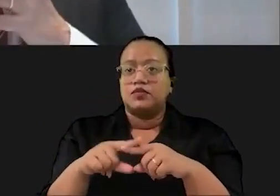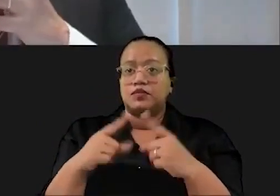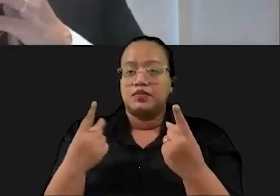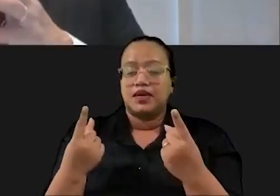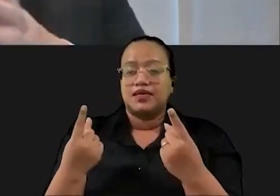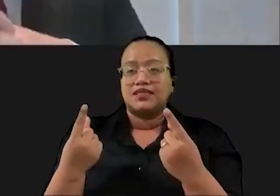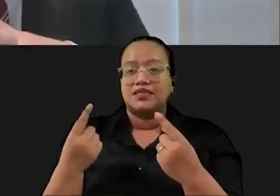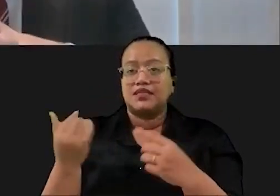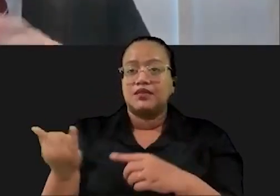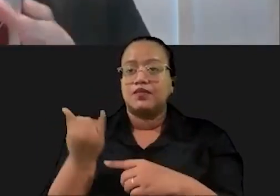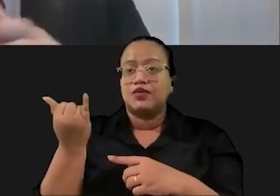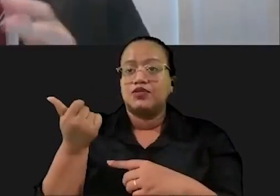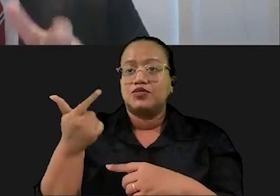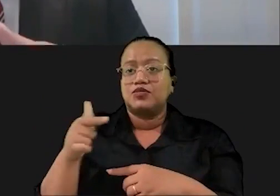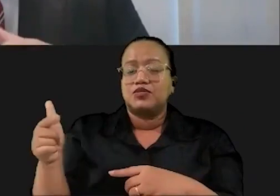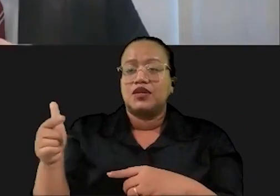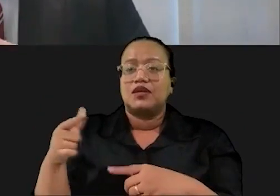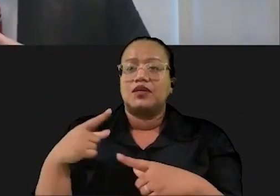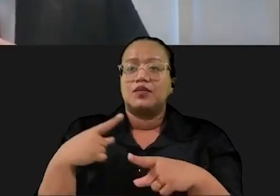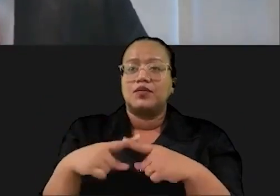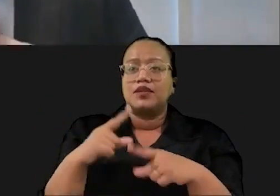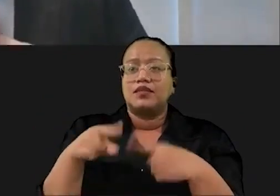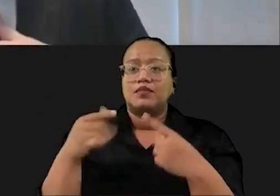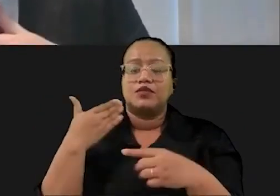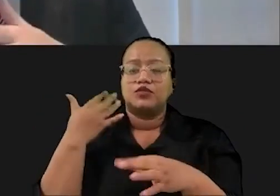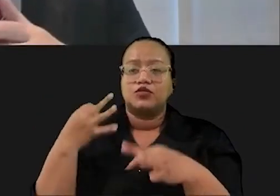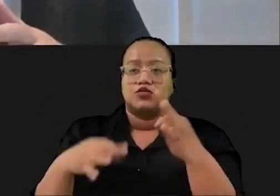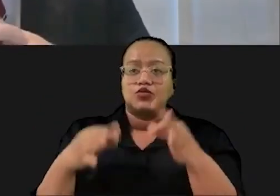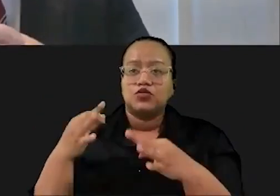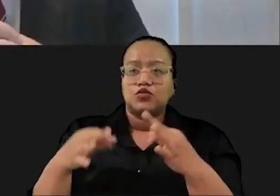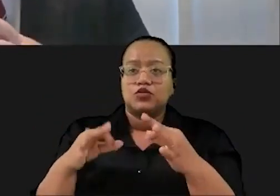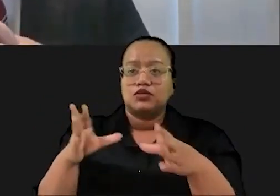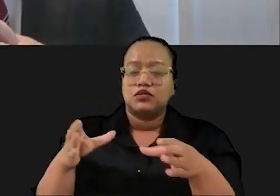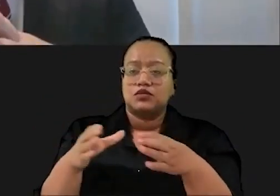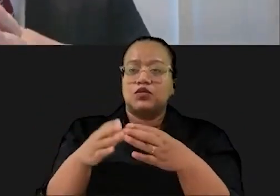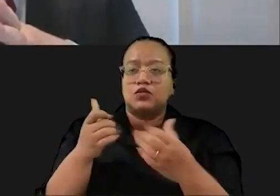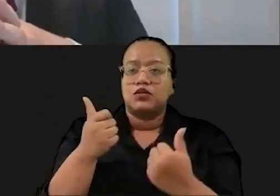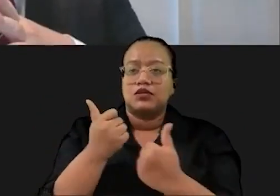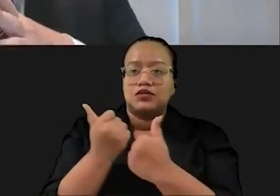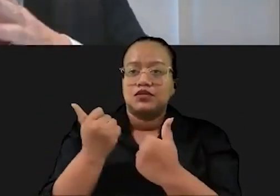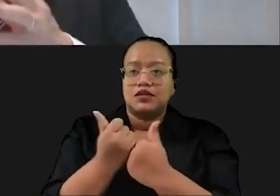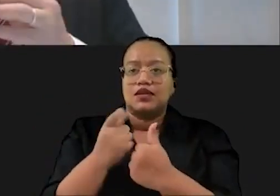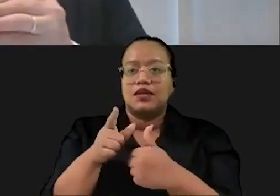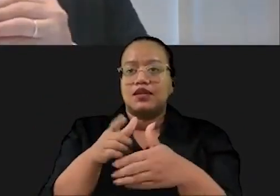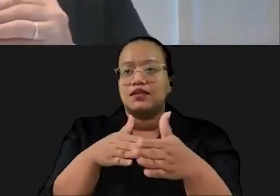seus auxiliares, ali delimitar a controvérsia, fazer as pesquisas, enfim.